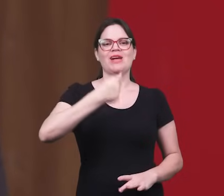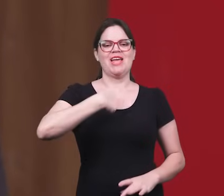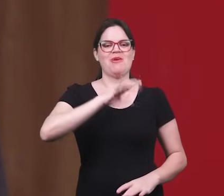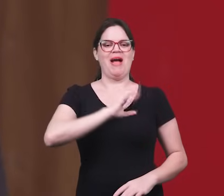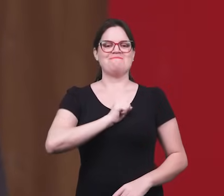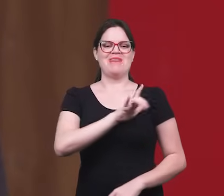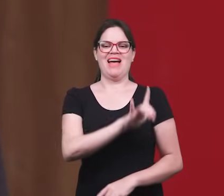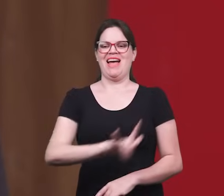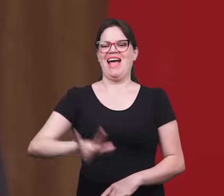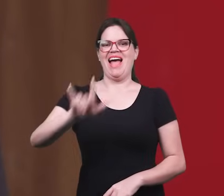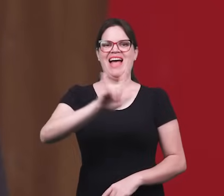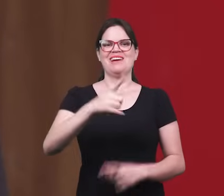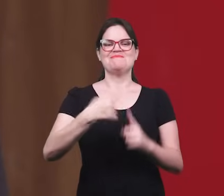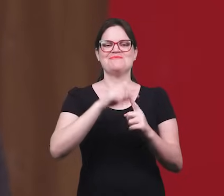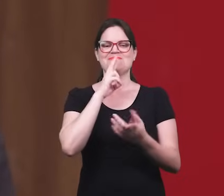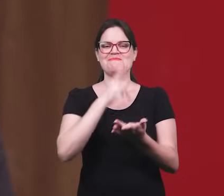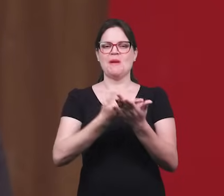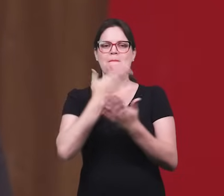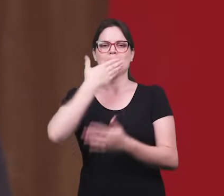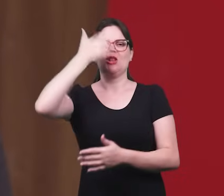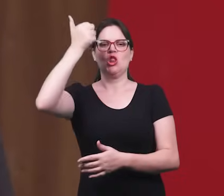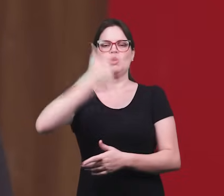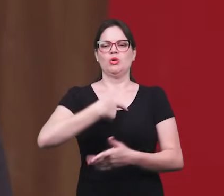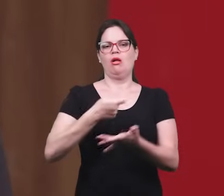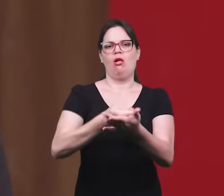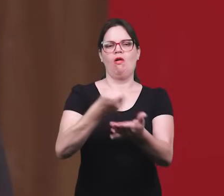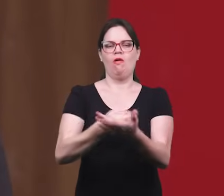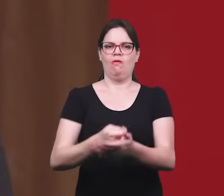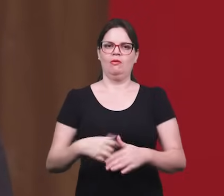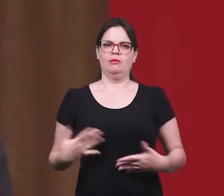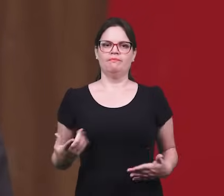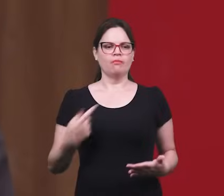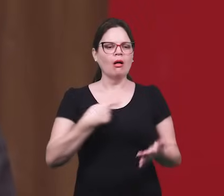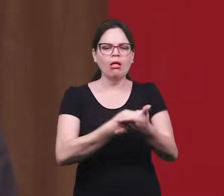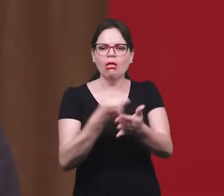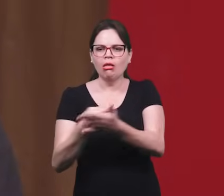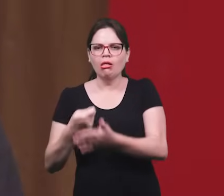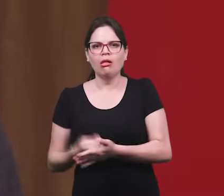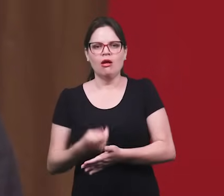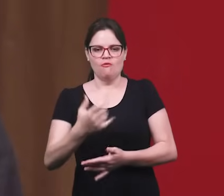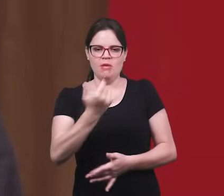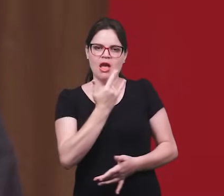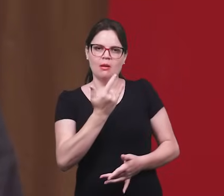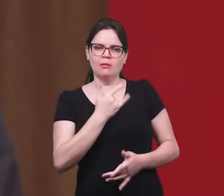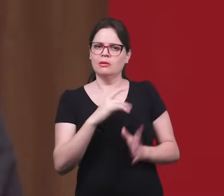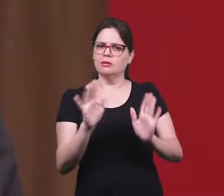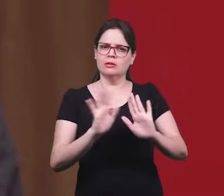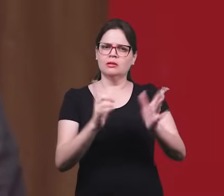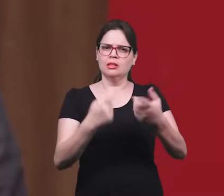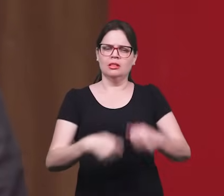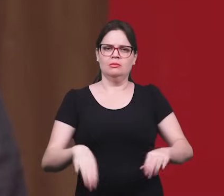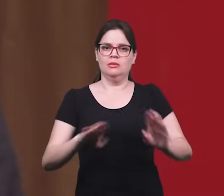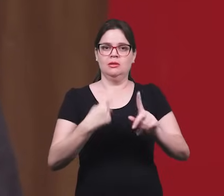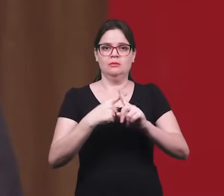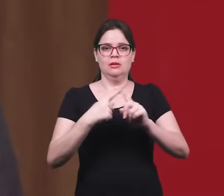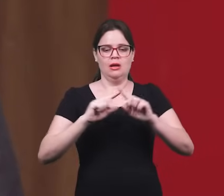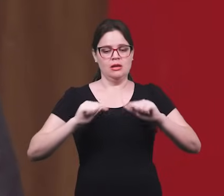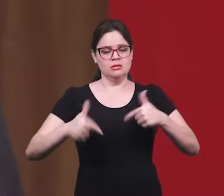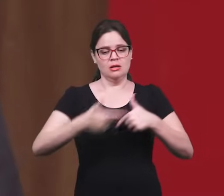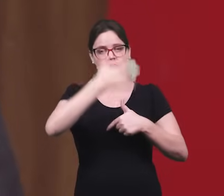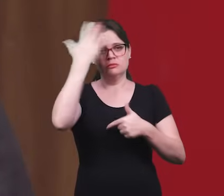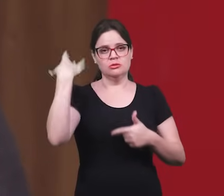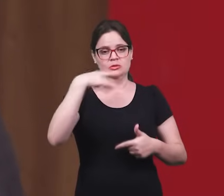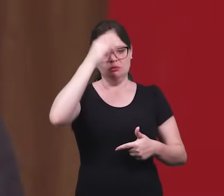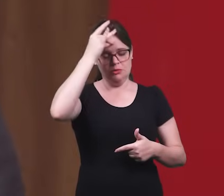ser muito melhor do que você procurar e ter que cobrar alguém o ser amado Então essa operação do amor que é o Espírito